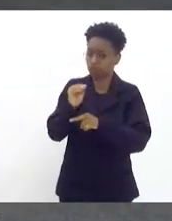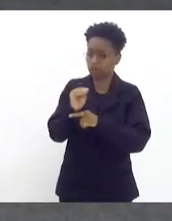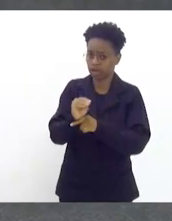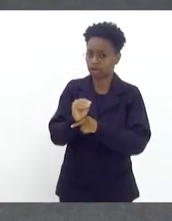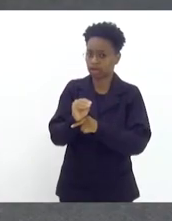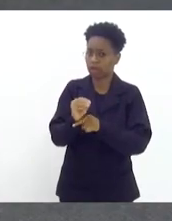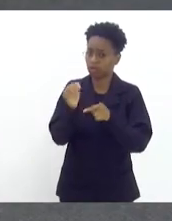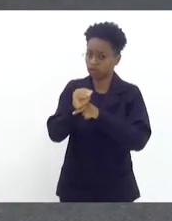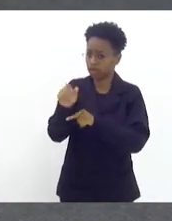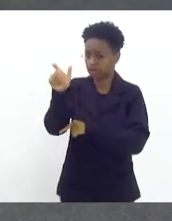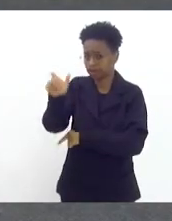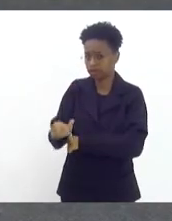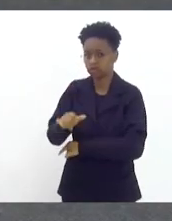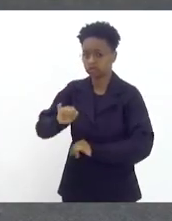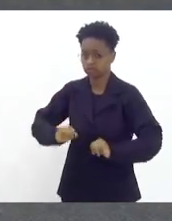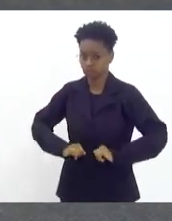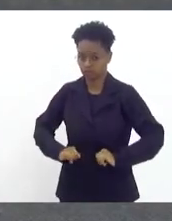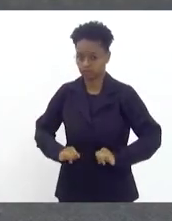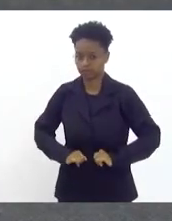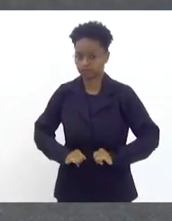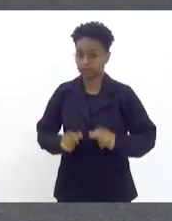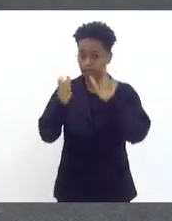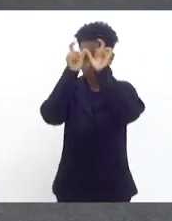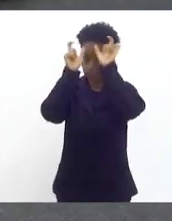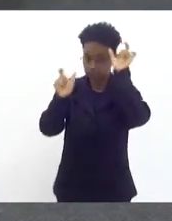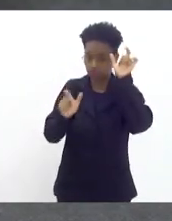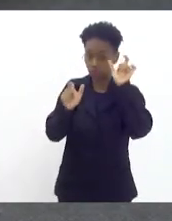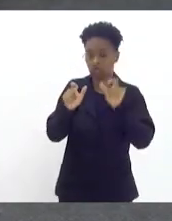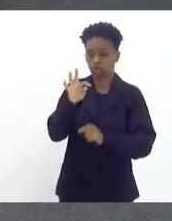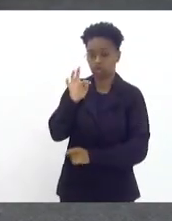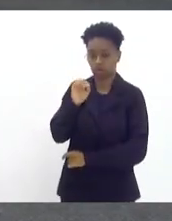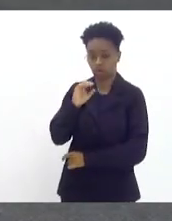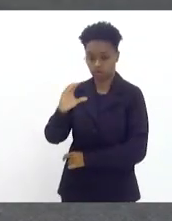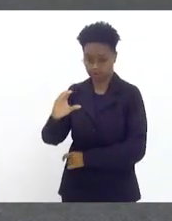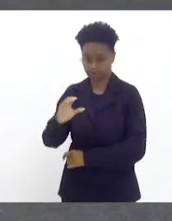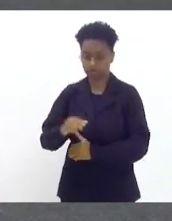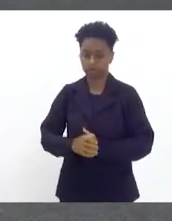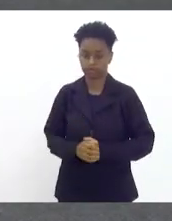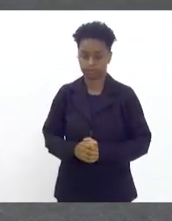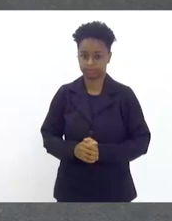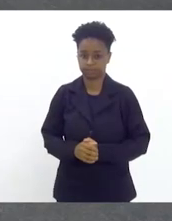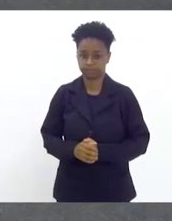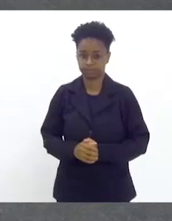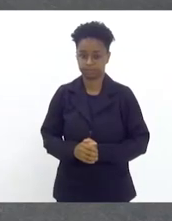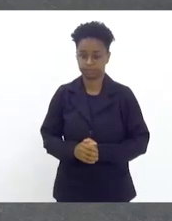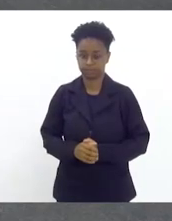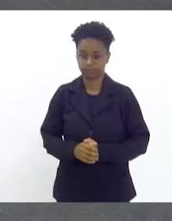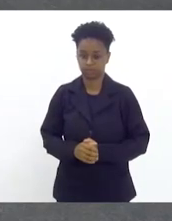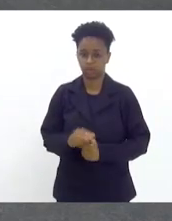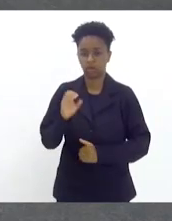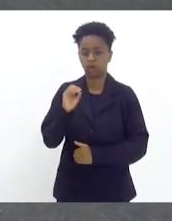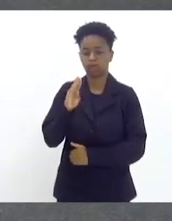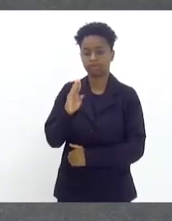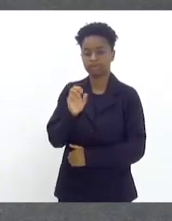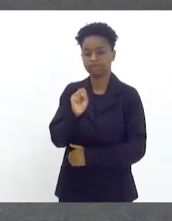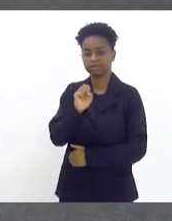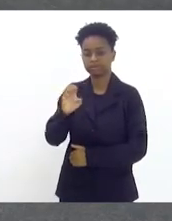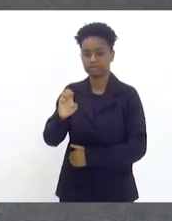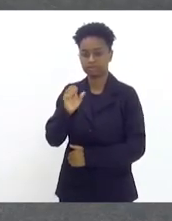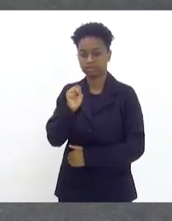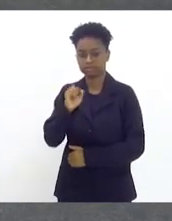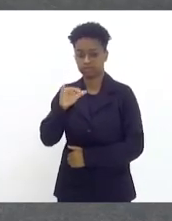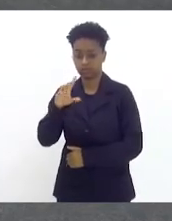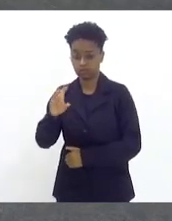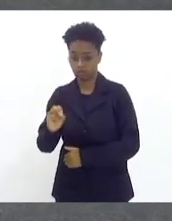cuidar Desse pessoal que sofre transtorno obsessivo toque é obsessivo compulsivo Olha